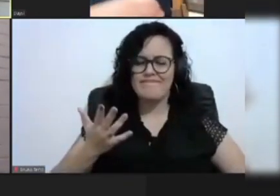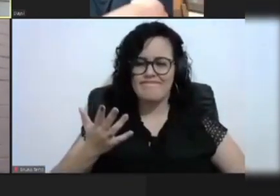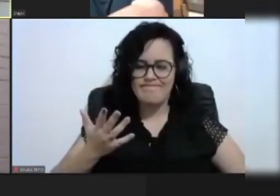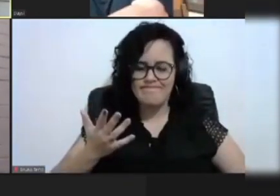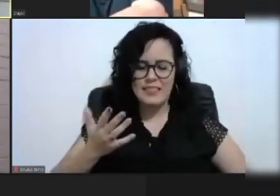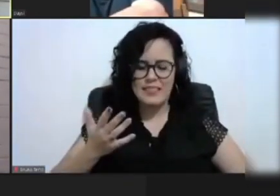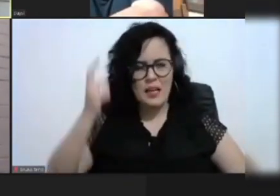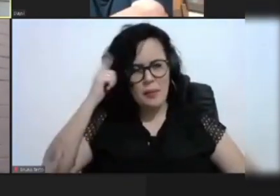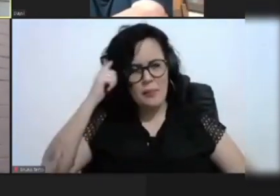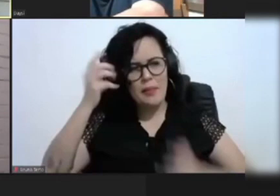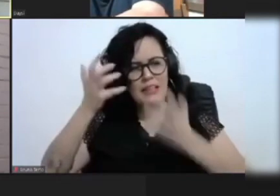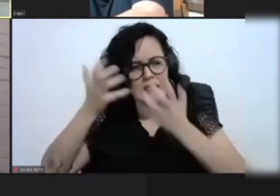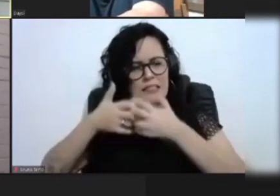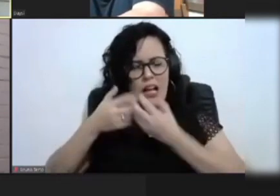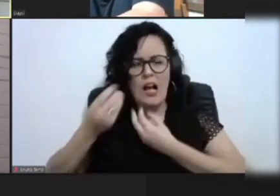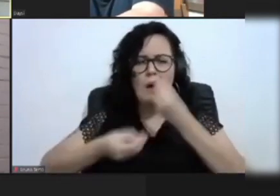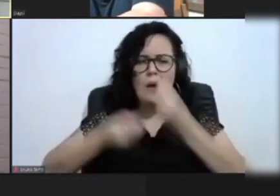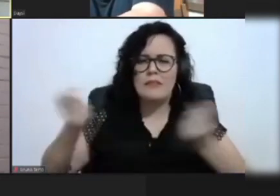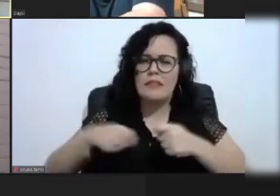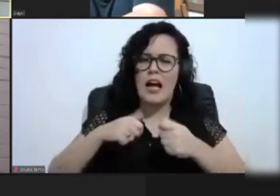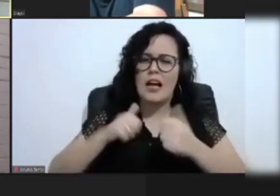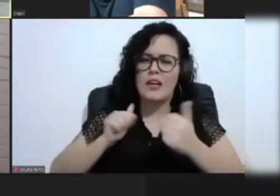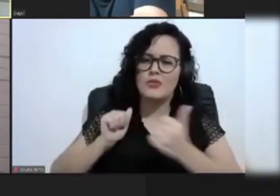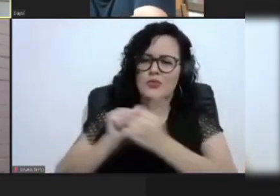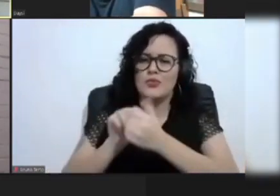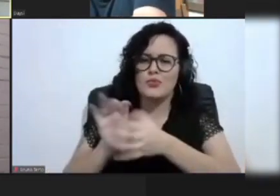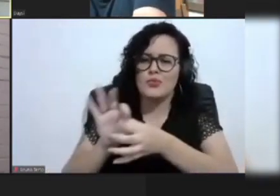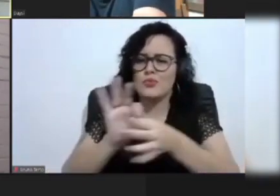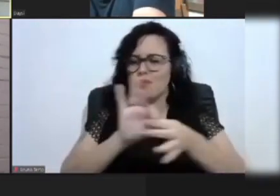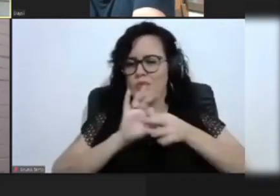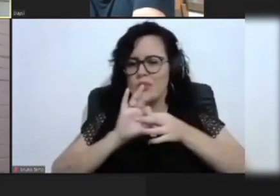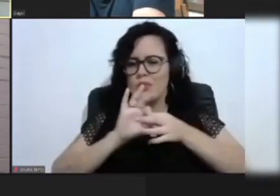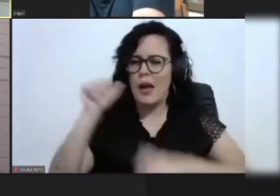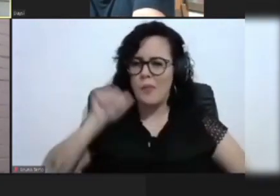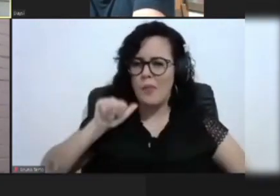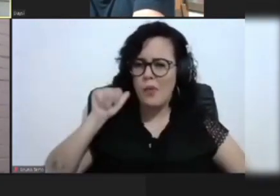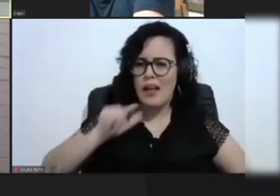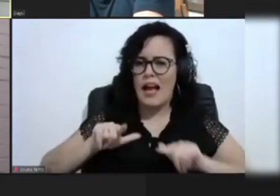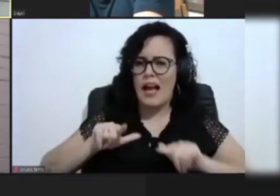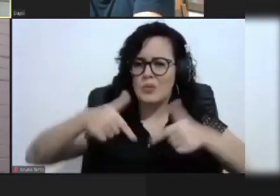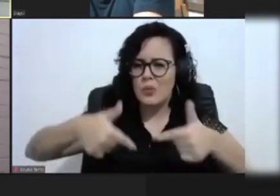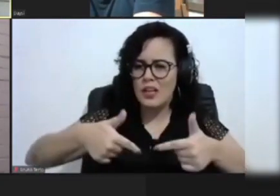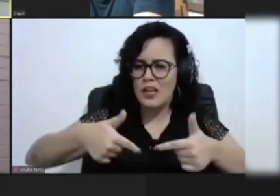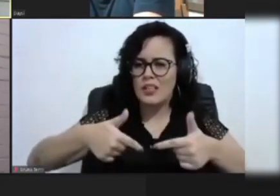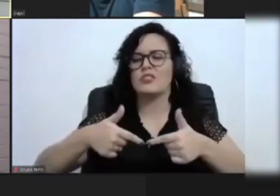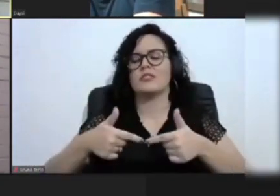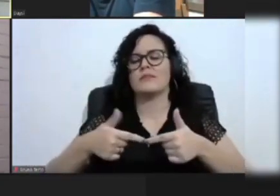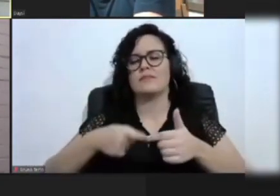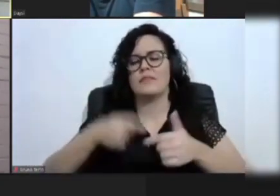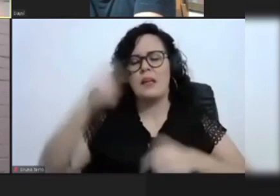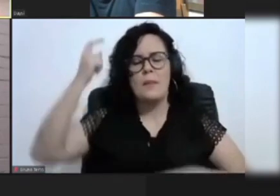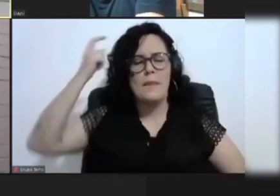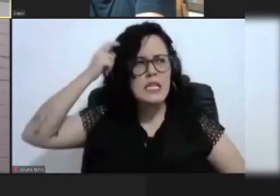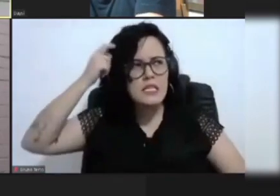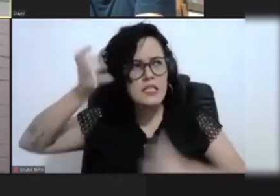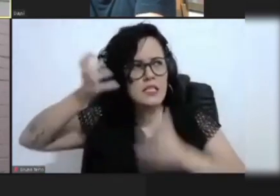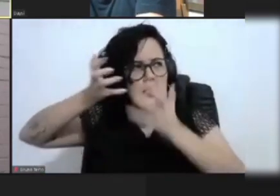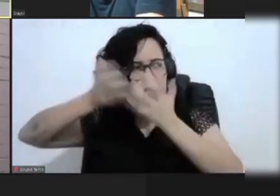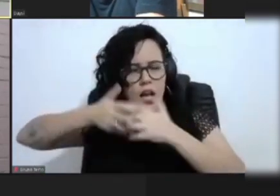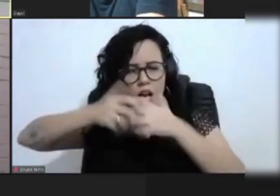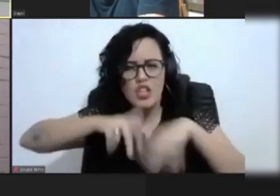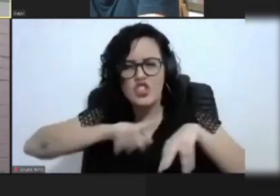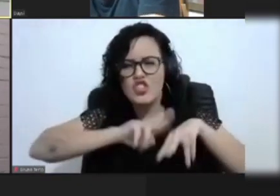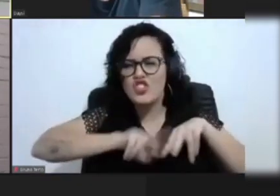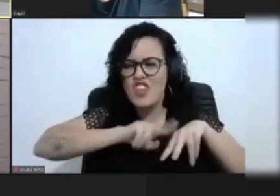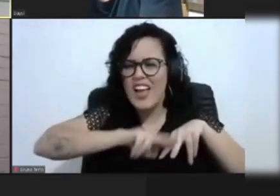pensar em como a gente pode estar juntas, mulheres atuantes, pensando para além do gênero, para além